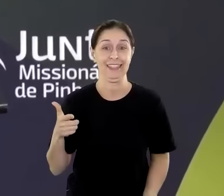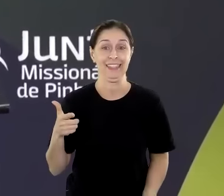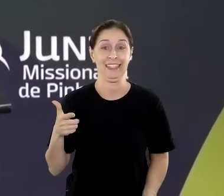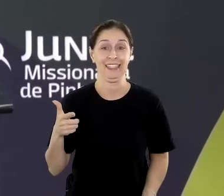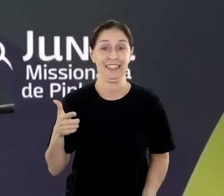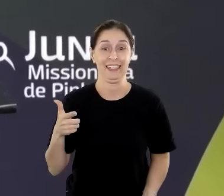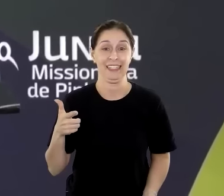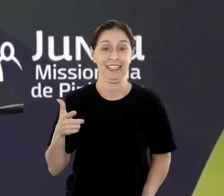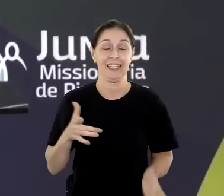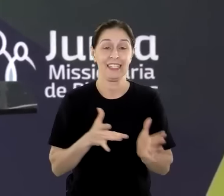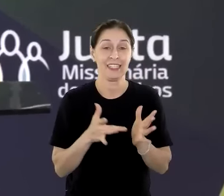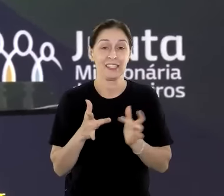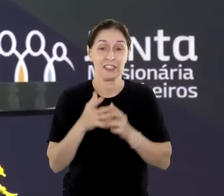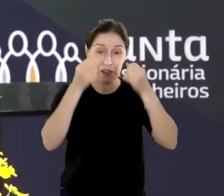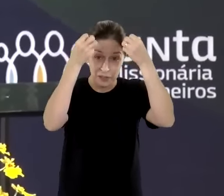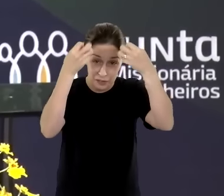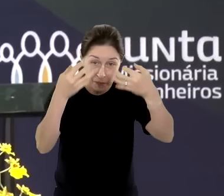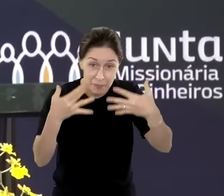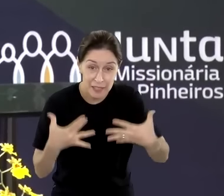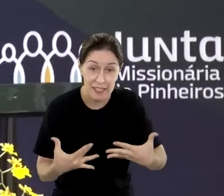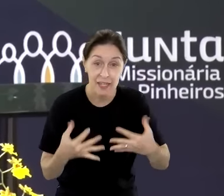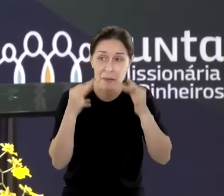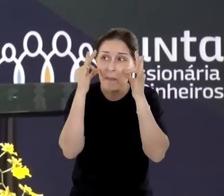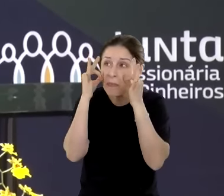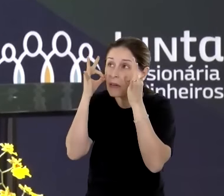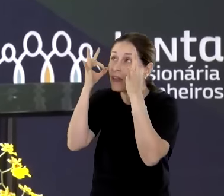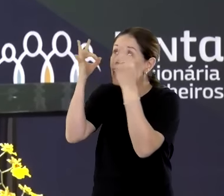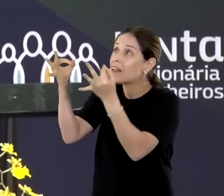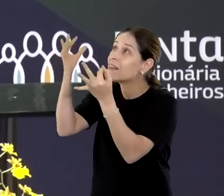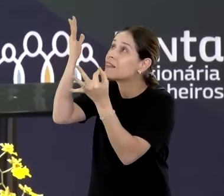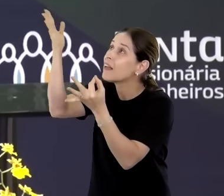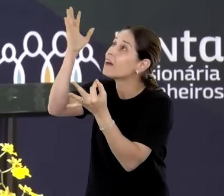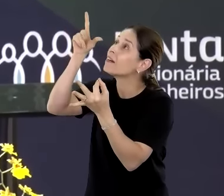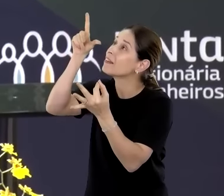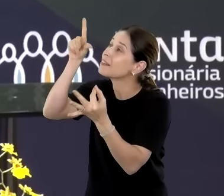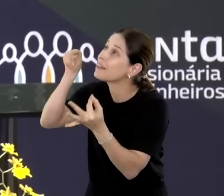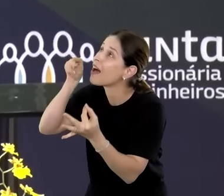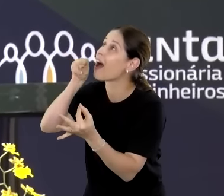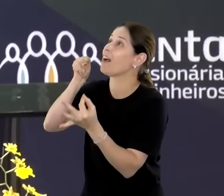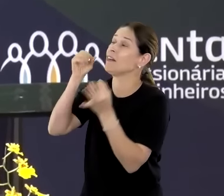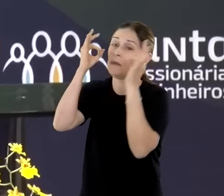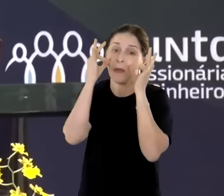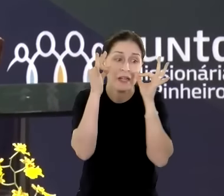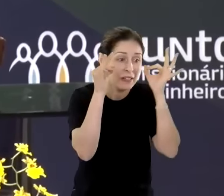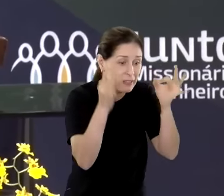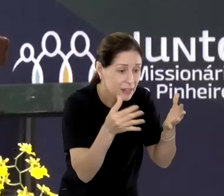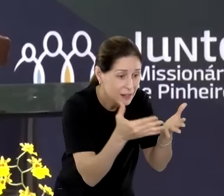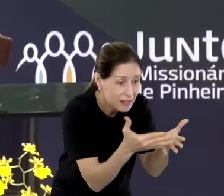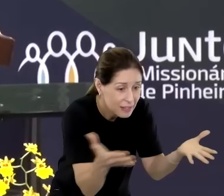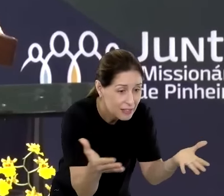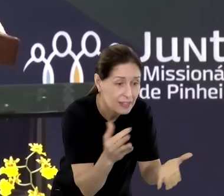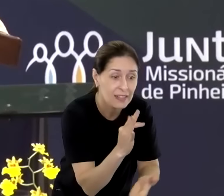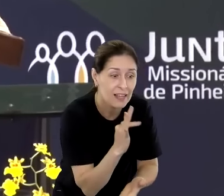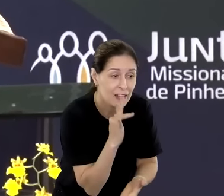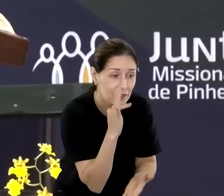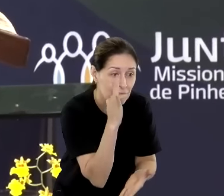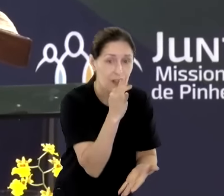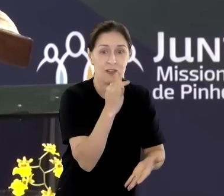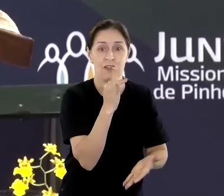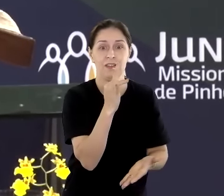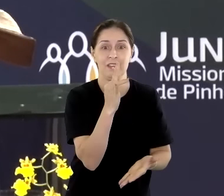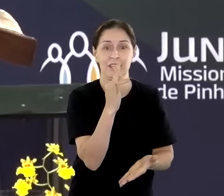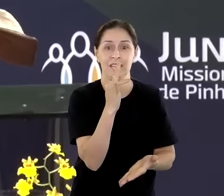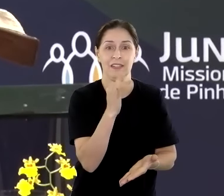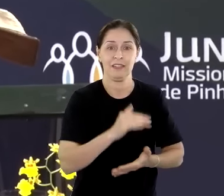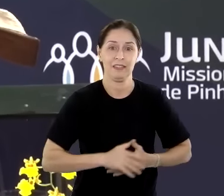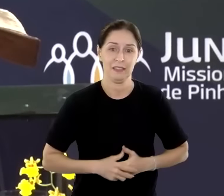aves, olha as flores, olha as flores. O que é curioso é que Jesus sai de uma ave impura, que